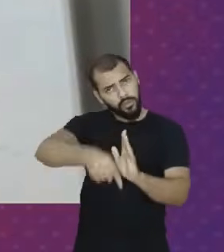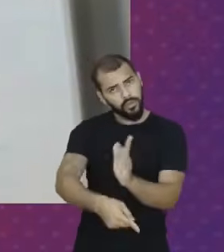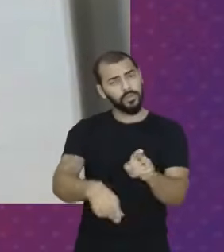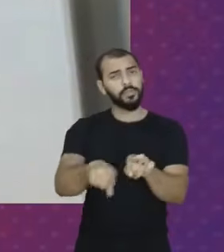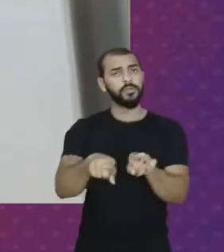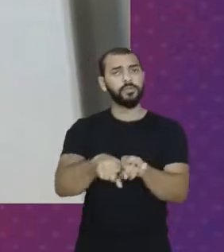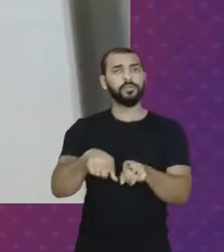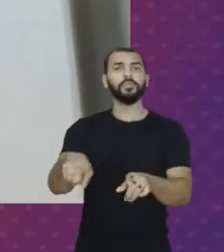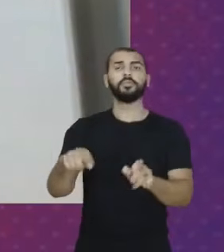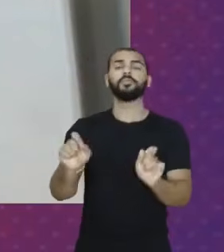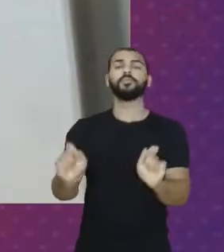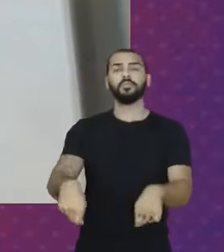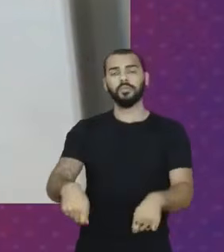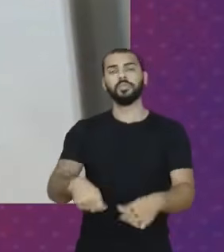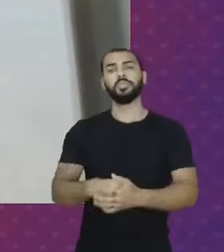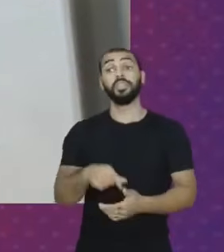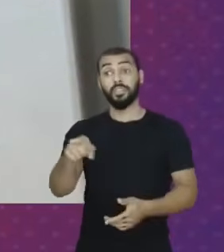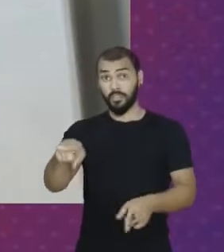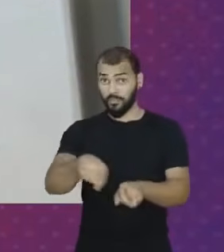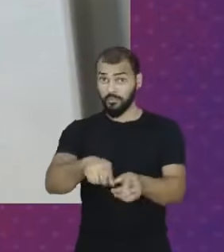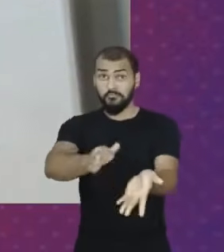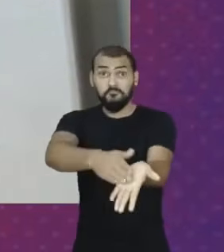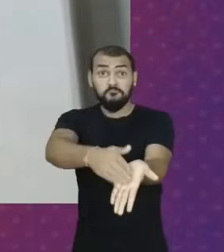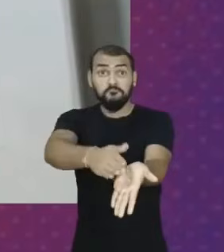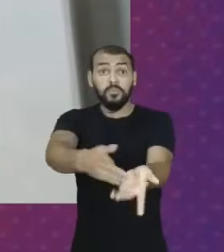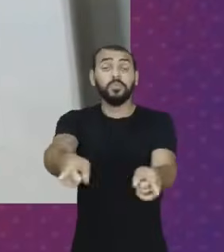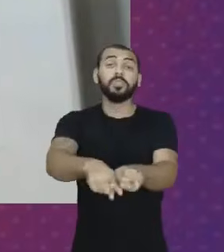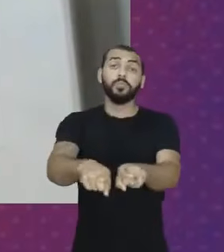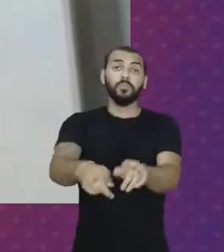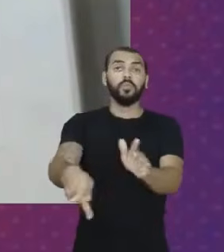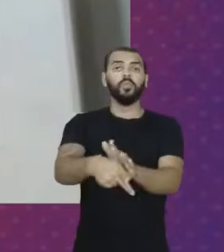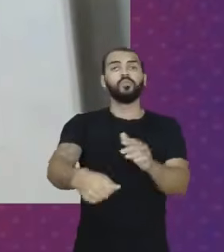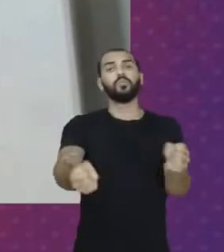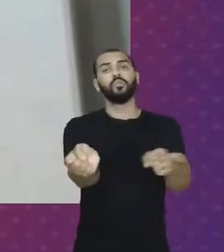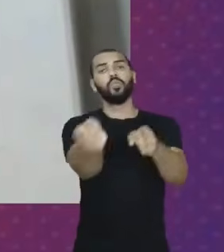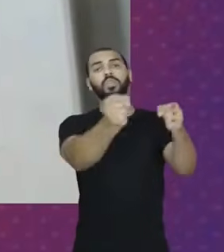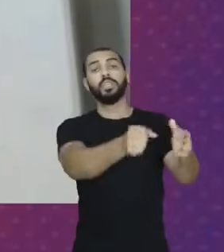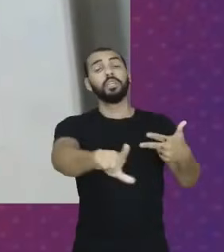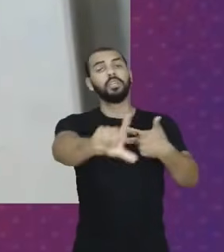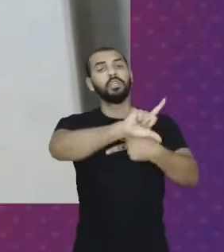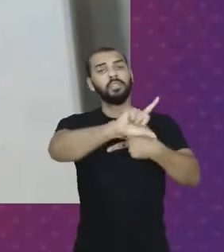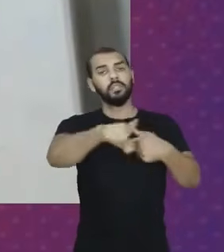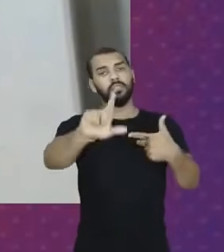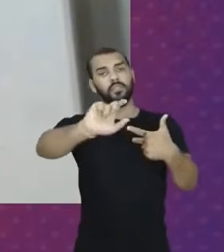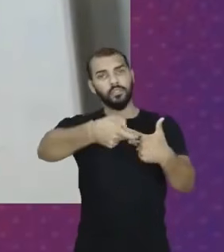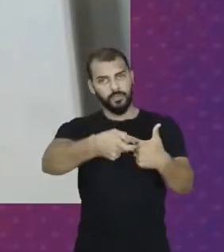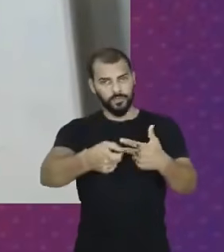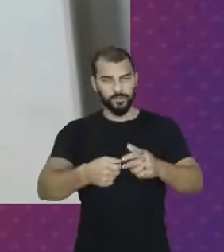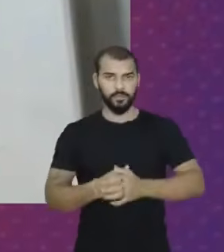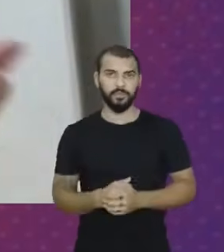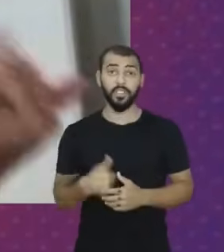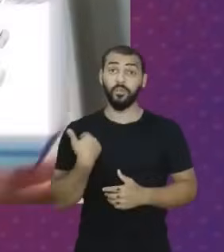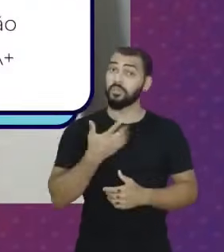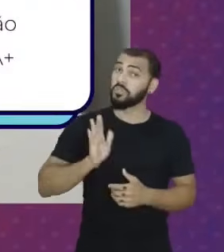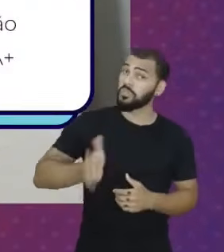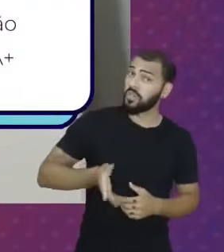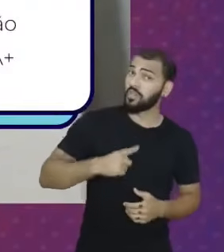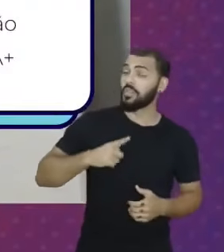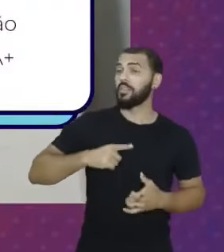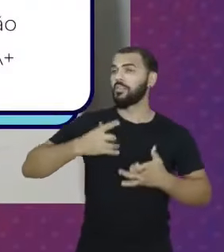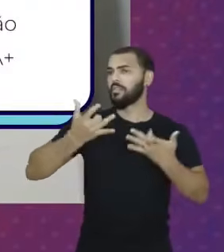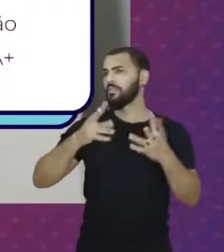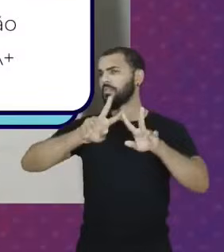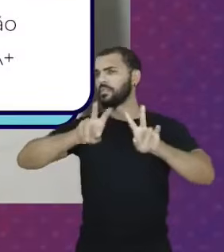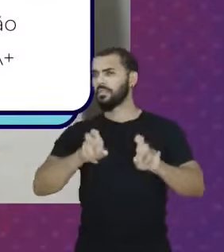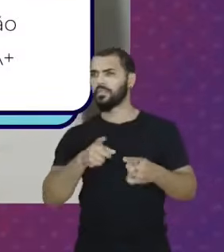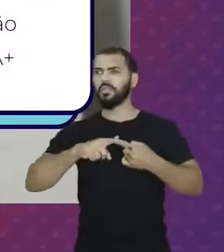aquilo que ela espera e que ela deve exigir do Poder Legislativo e também do Poder Executivo. Então, nós já fizemos audiência para debater, por exemplo, a